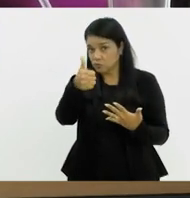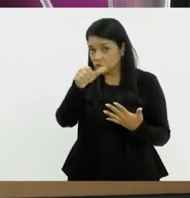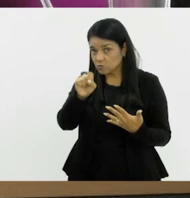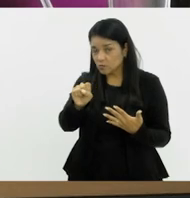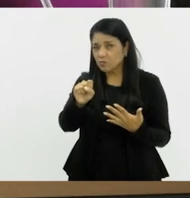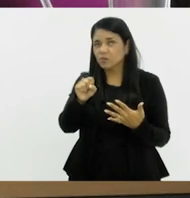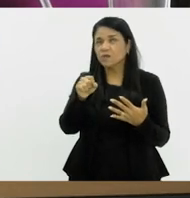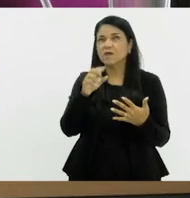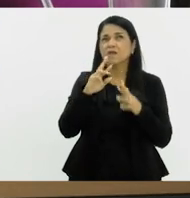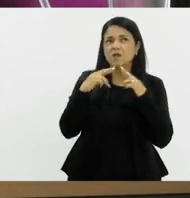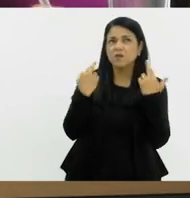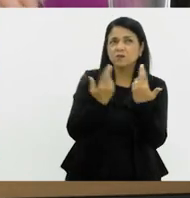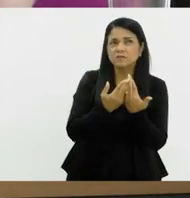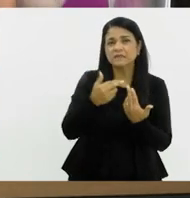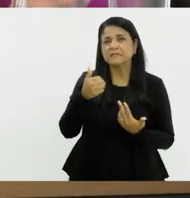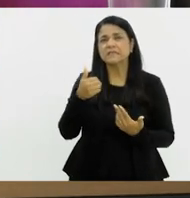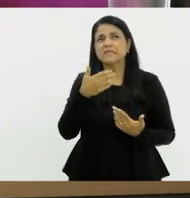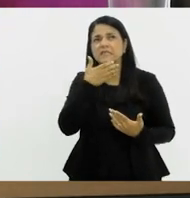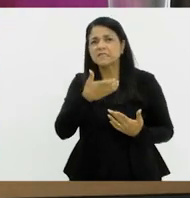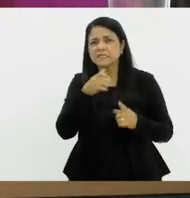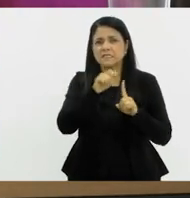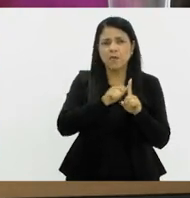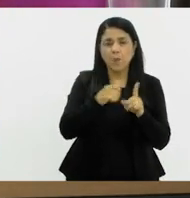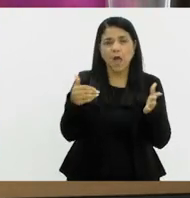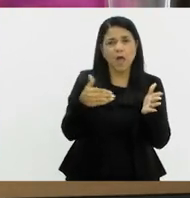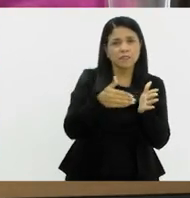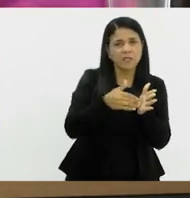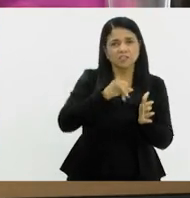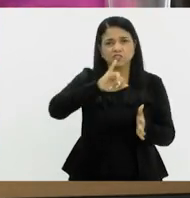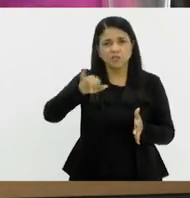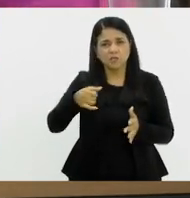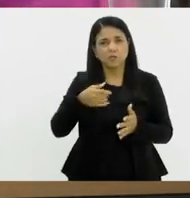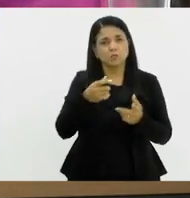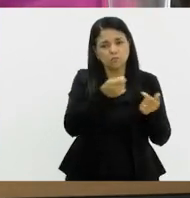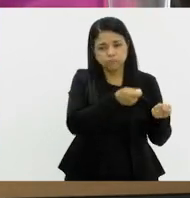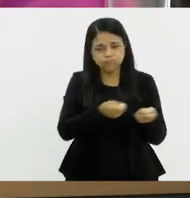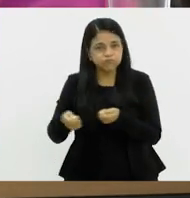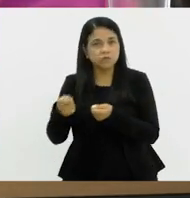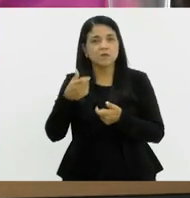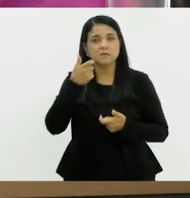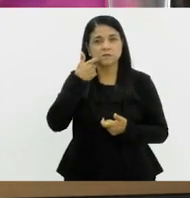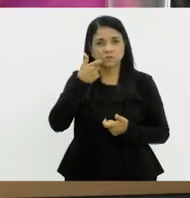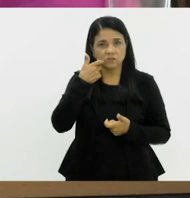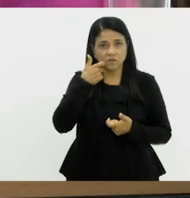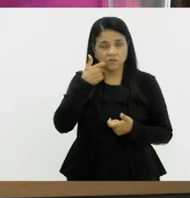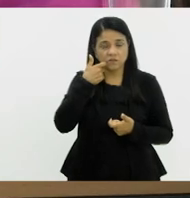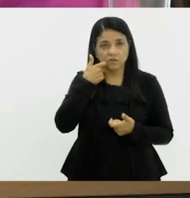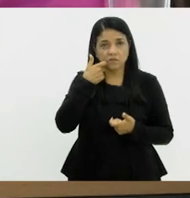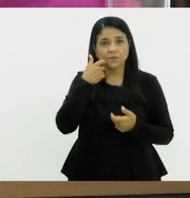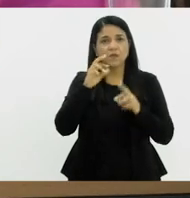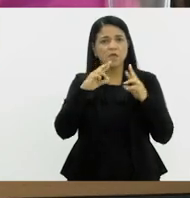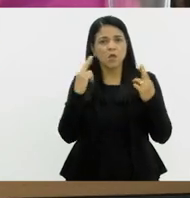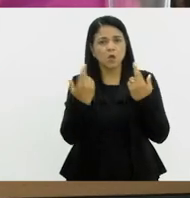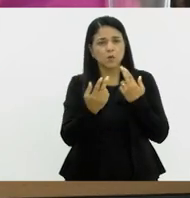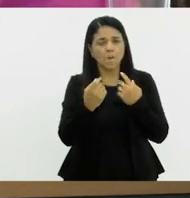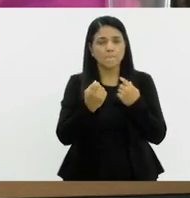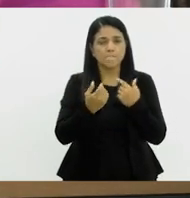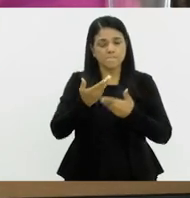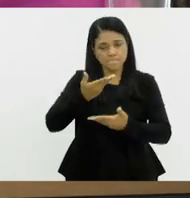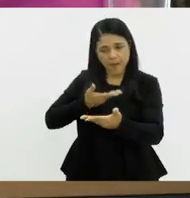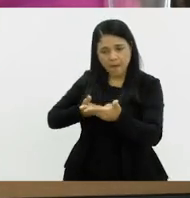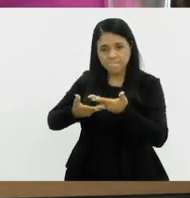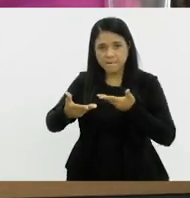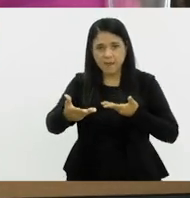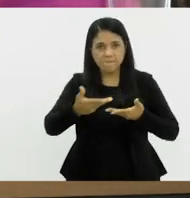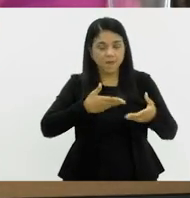foi de dezembro a janeiro, toda sexta-feira, e algumas reuniões intercaladas, né, com grupos